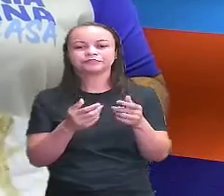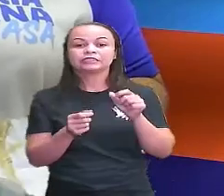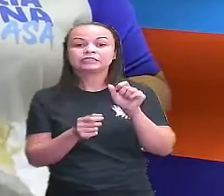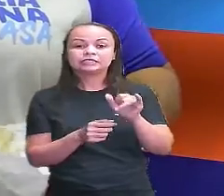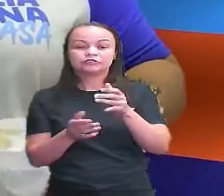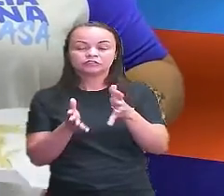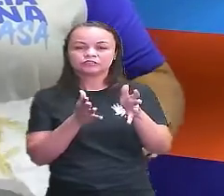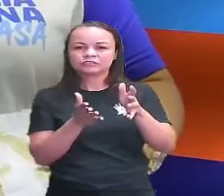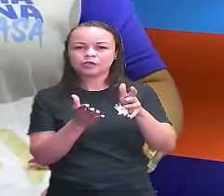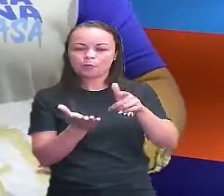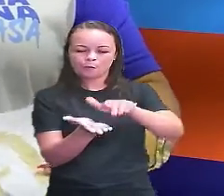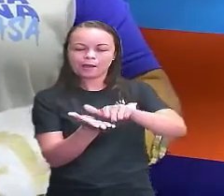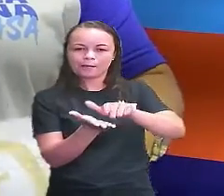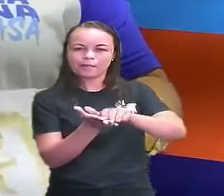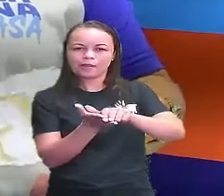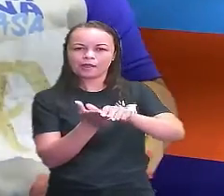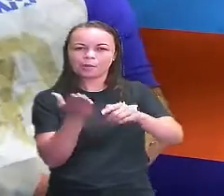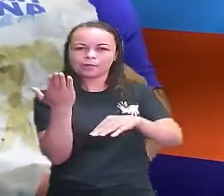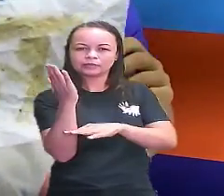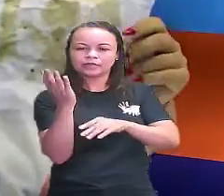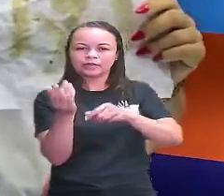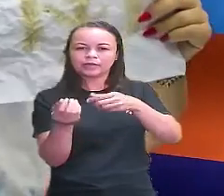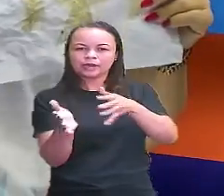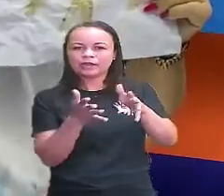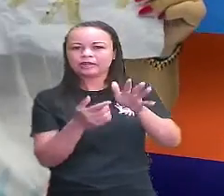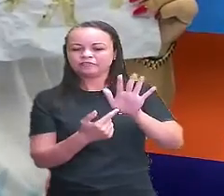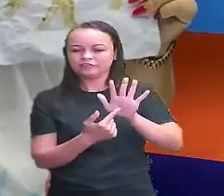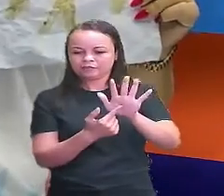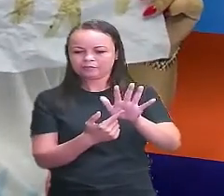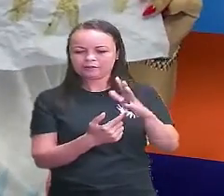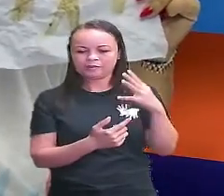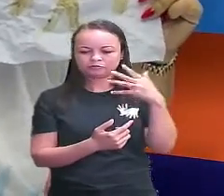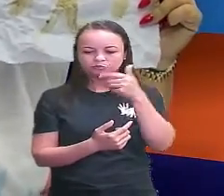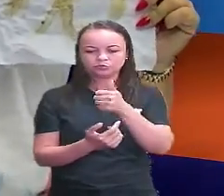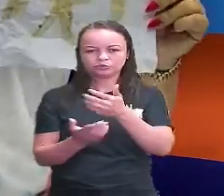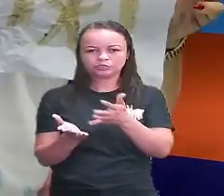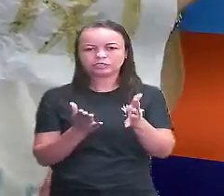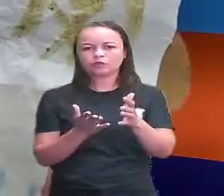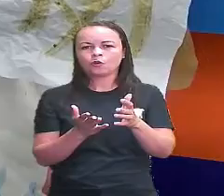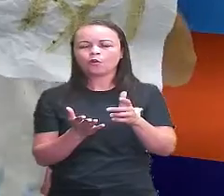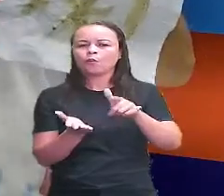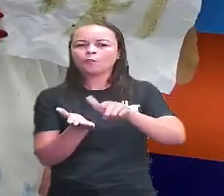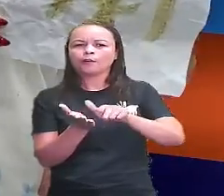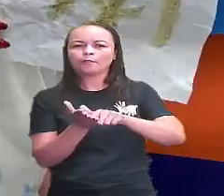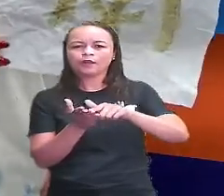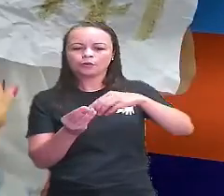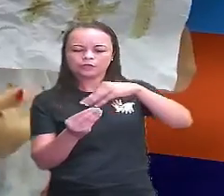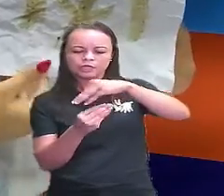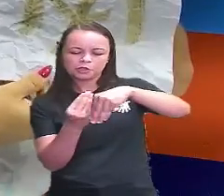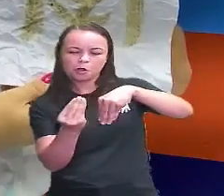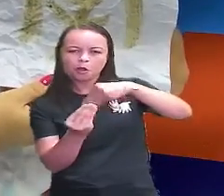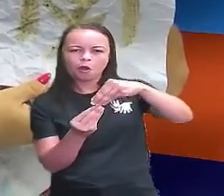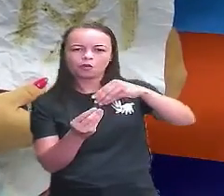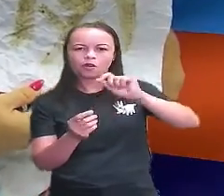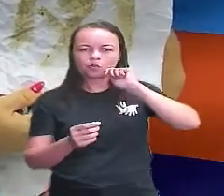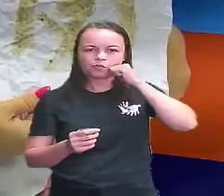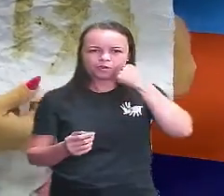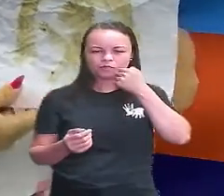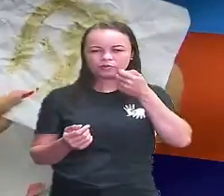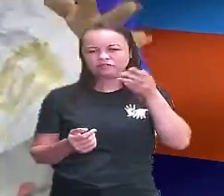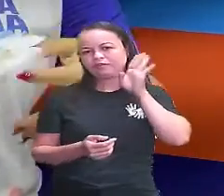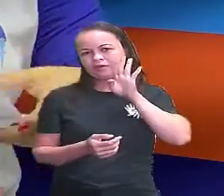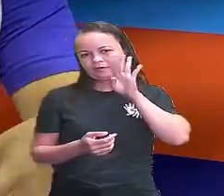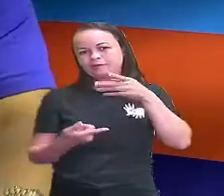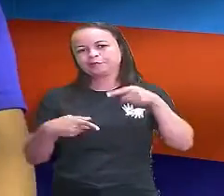papel amarelinho, papel de envelope, ele fica ainda mais legal. O papel do pão, o papel que enrola o pão, ele fica mais legal ainda,